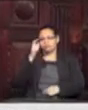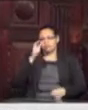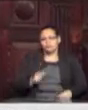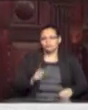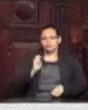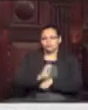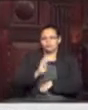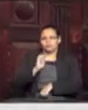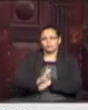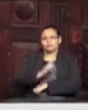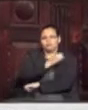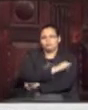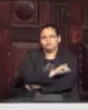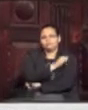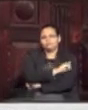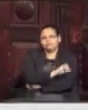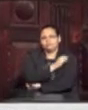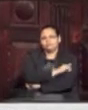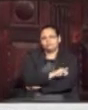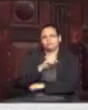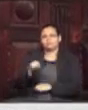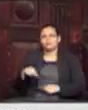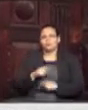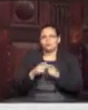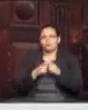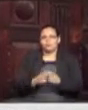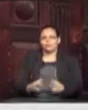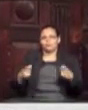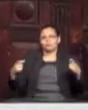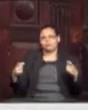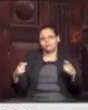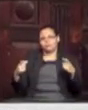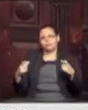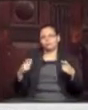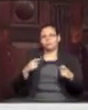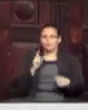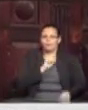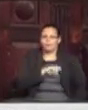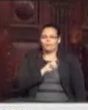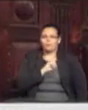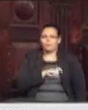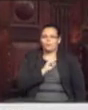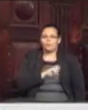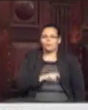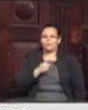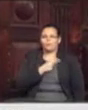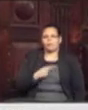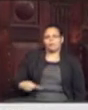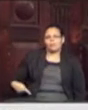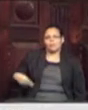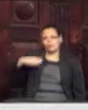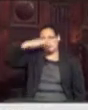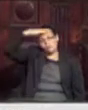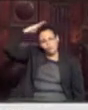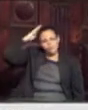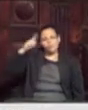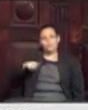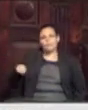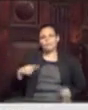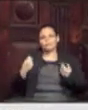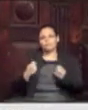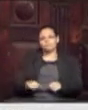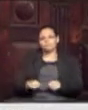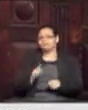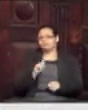do Estado do Rio de Janeiro, ele amplia as maldades de Temer e possibilita